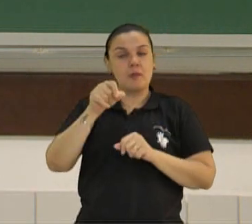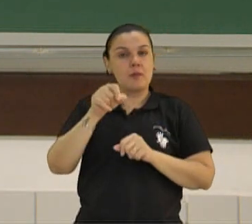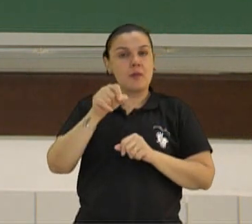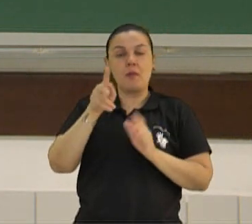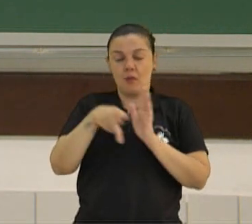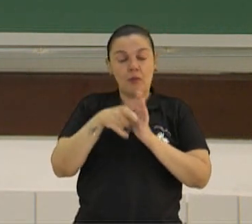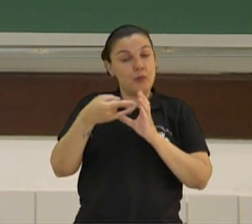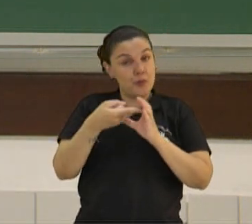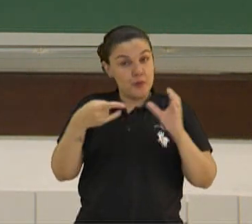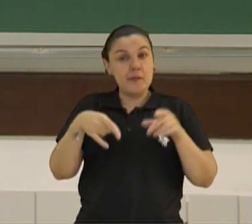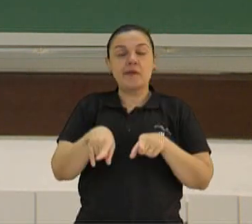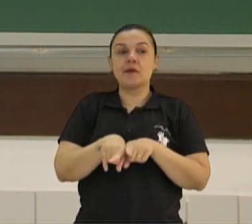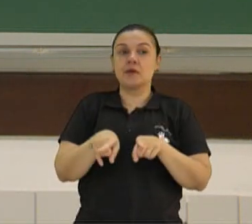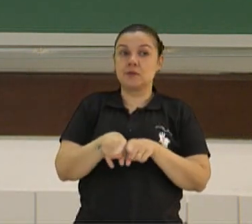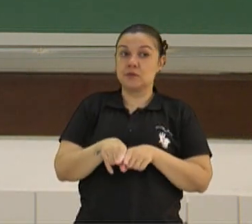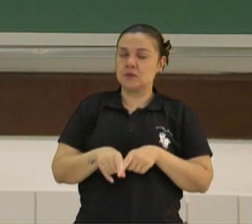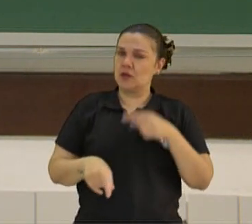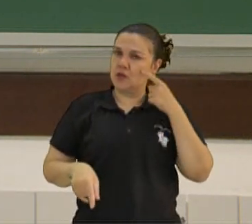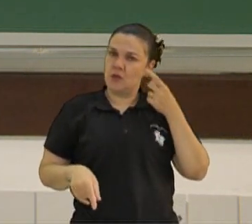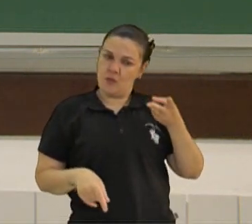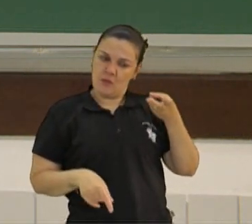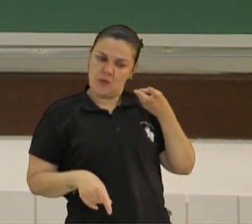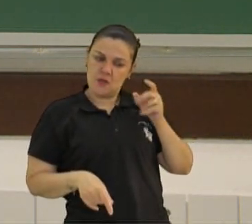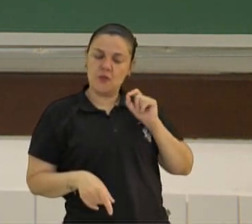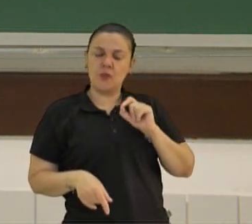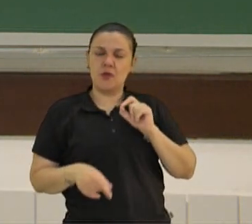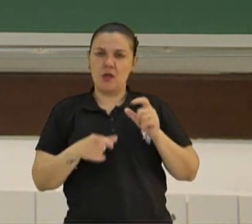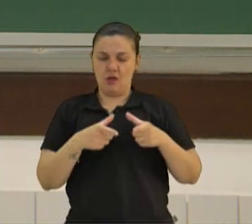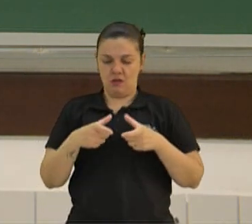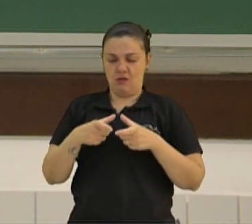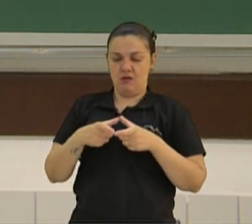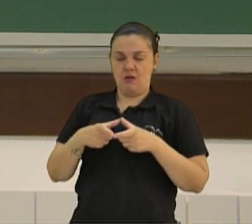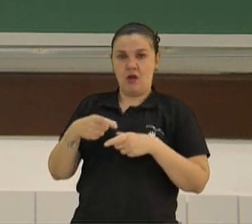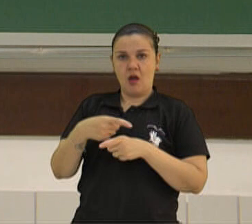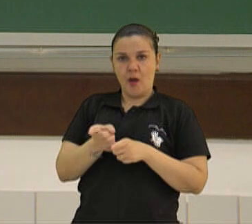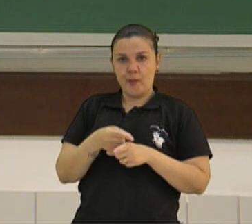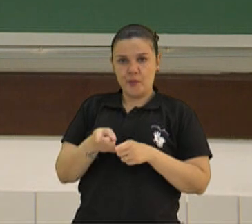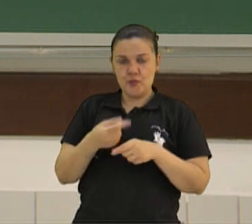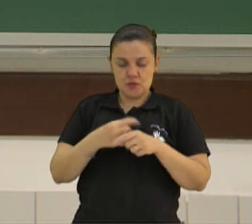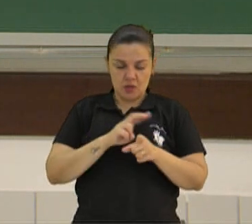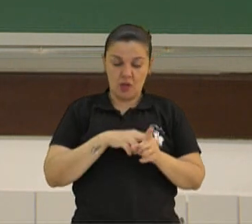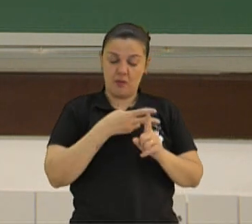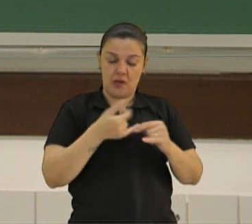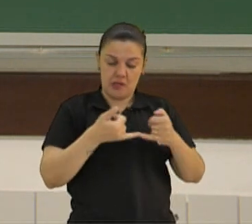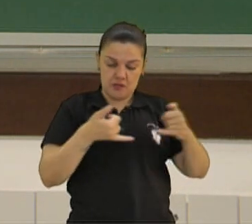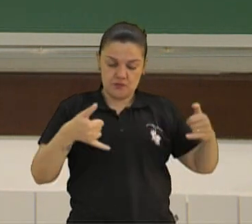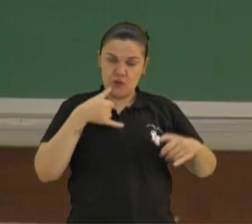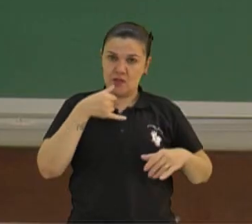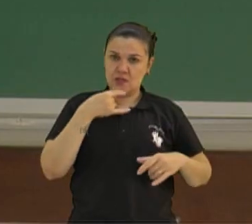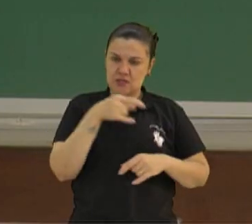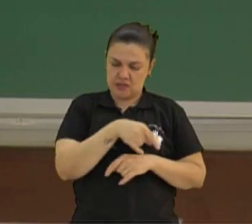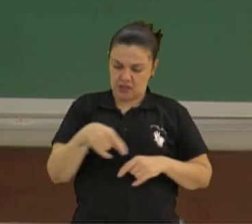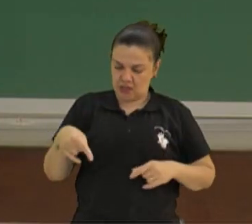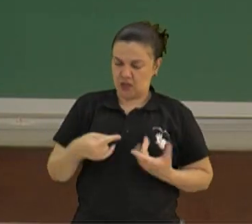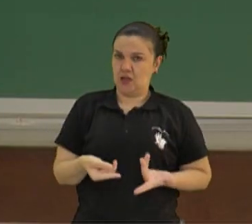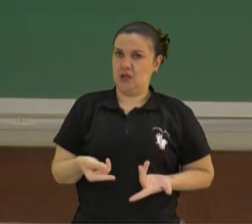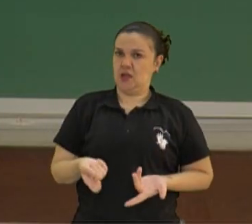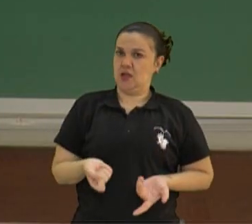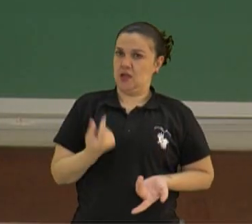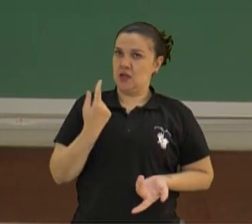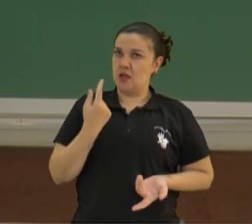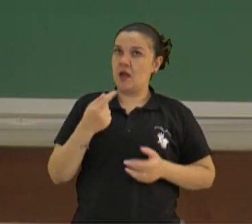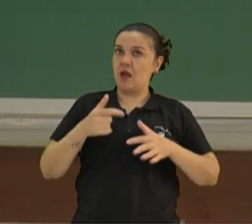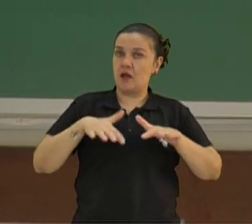bússola como um ímã. Então quando você pega a bússola e aproxima de um fio onde está passando corrente elétrica, pessoal,